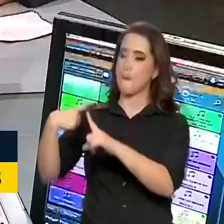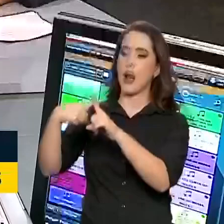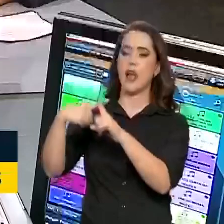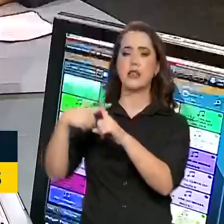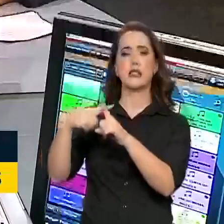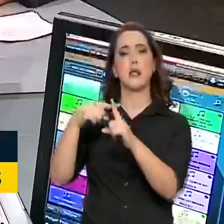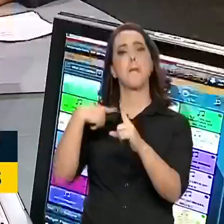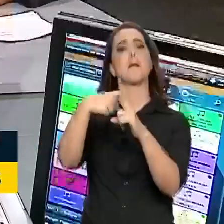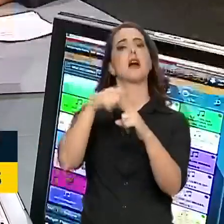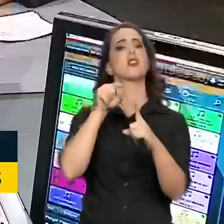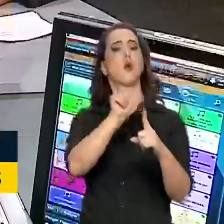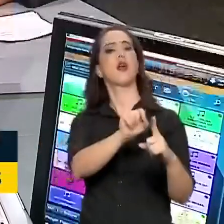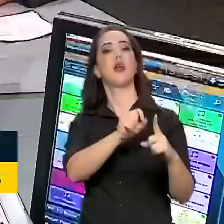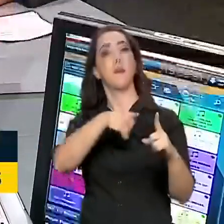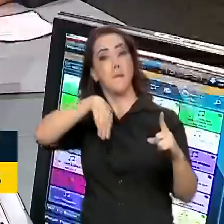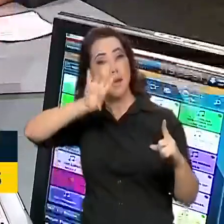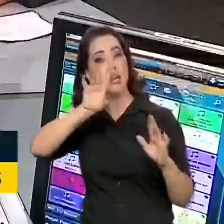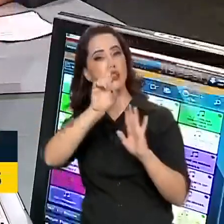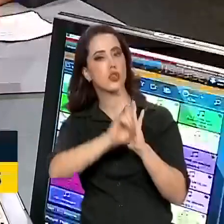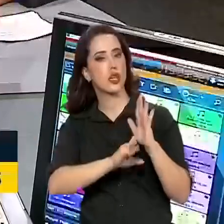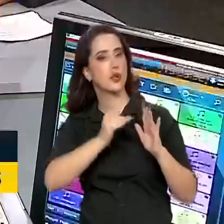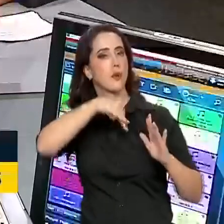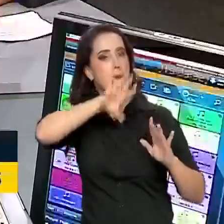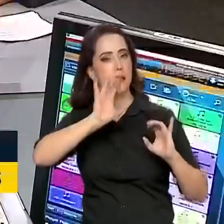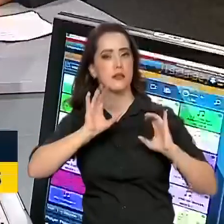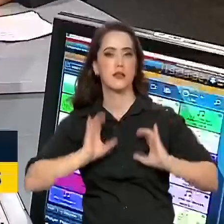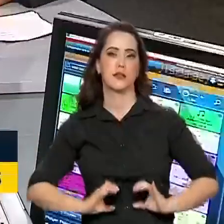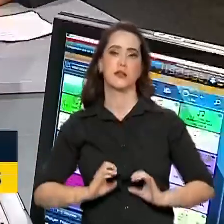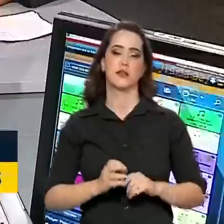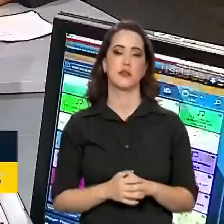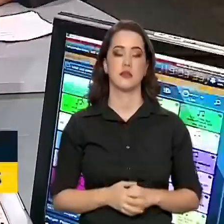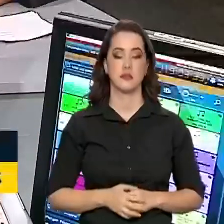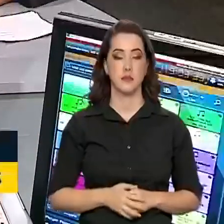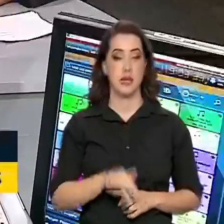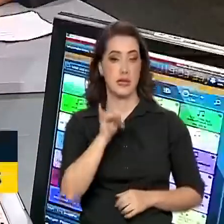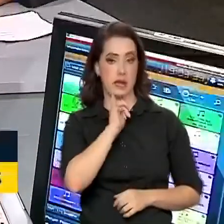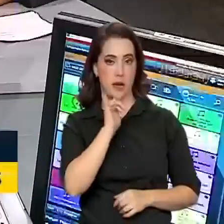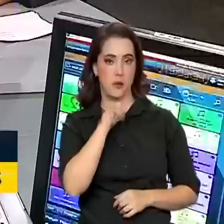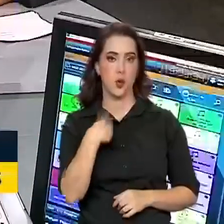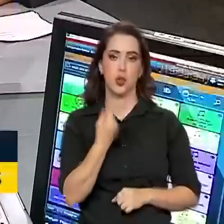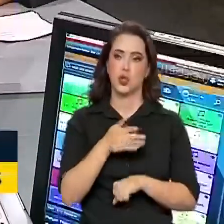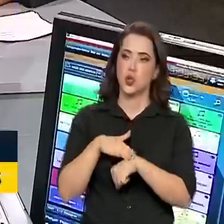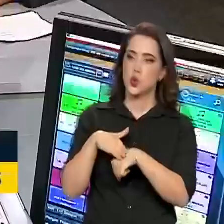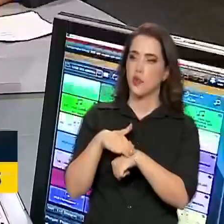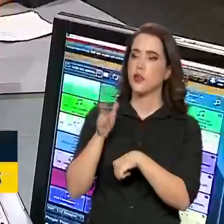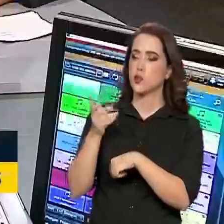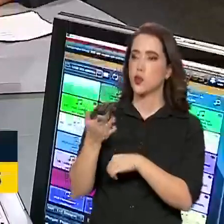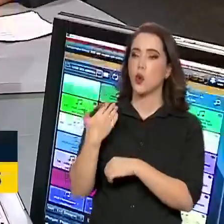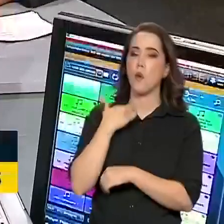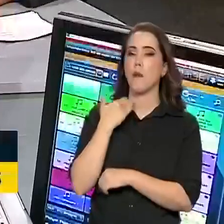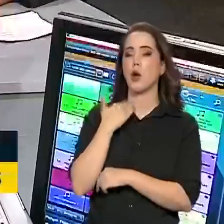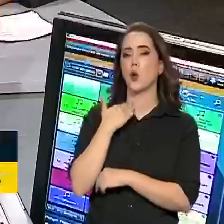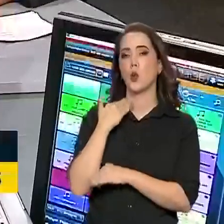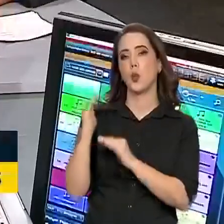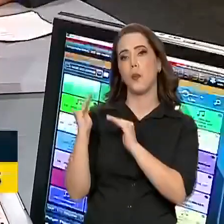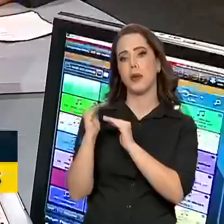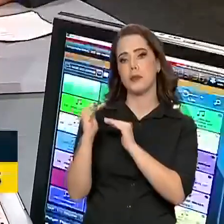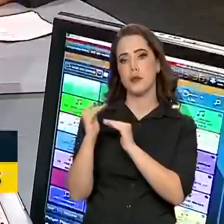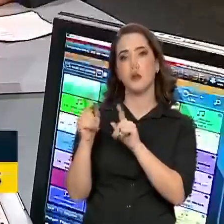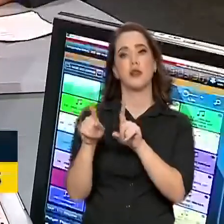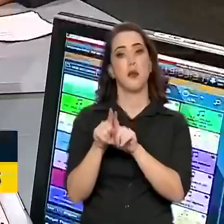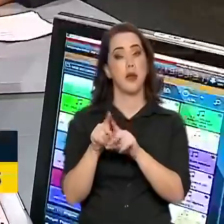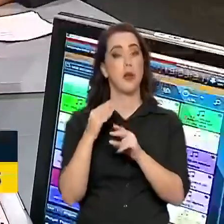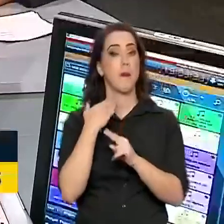quê? Mais direito, mais cidadania. Então, por exemplo, nós começamos hoje com o Banco do Brasil e Caixa. São dois bancos públicos, mais fácil